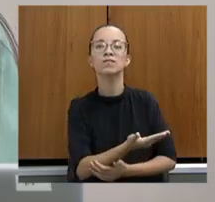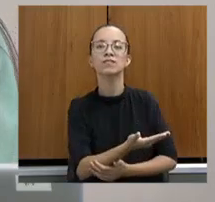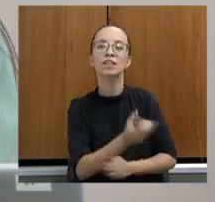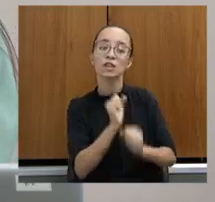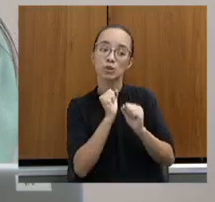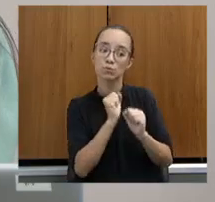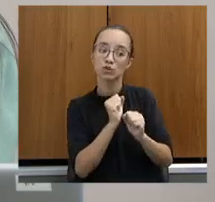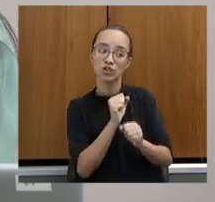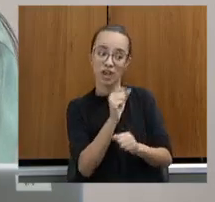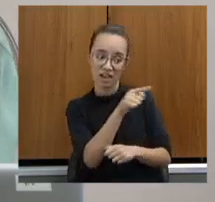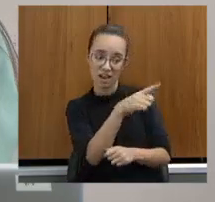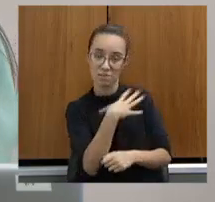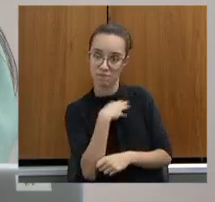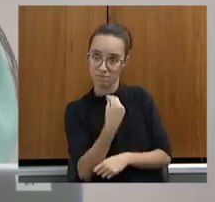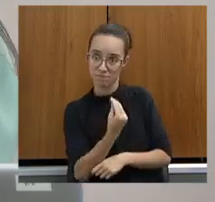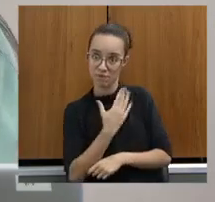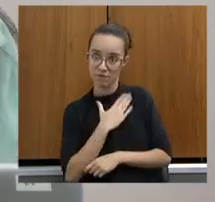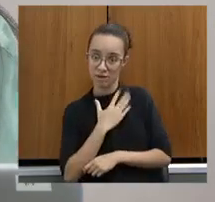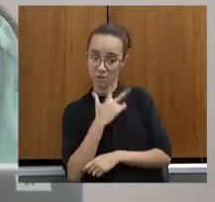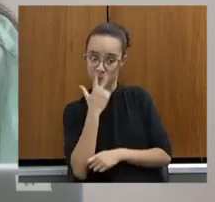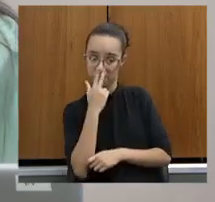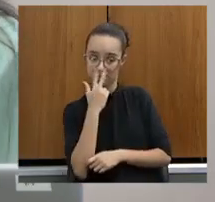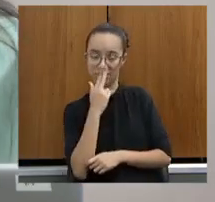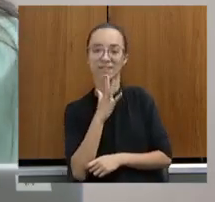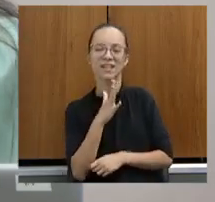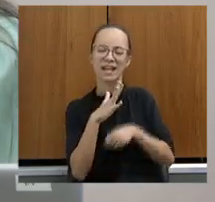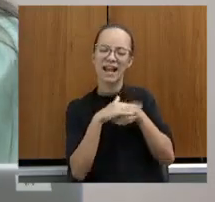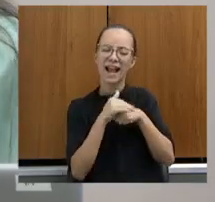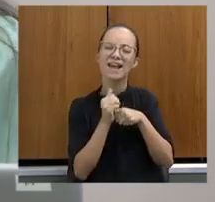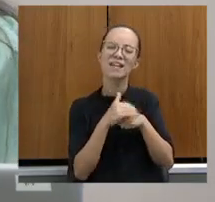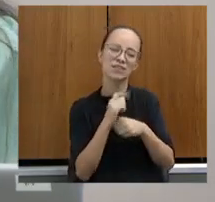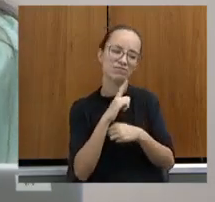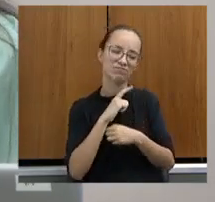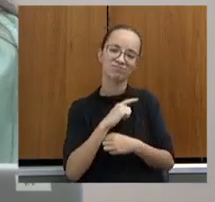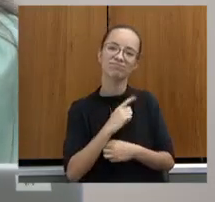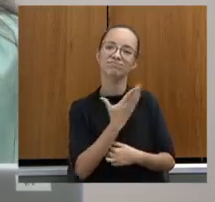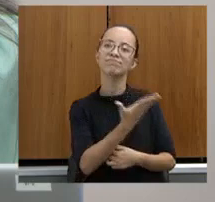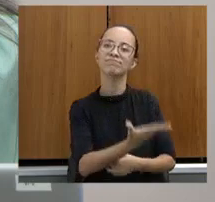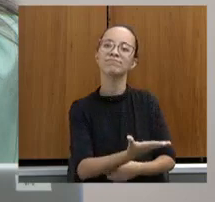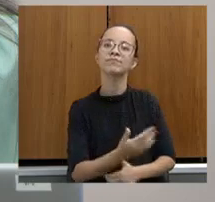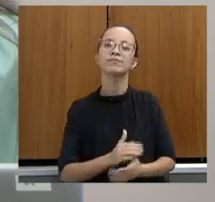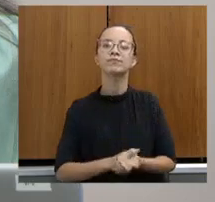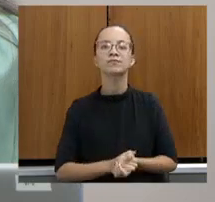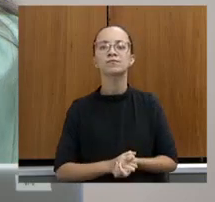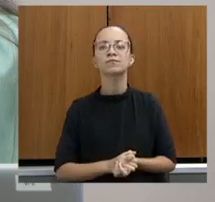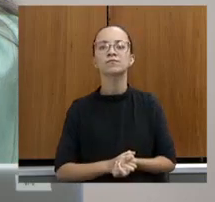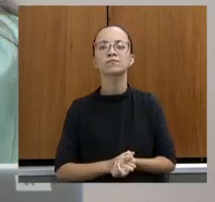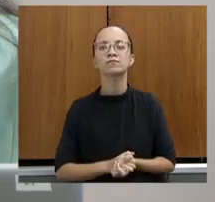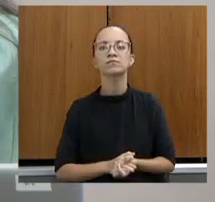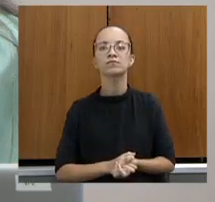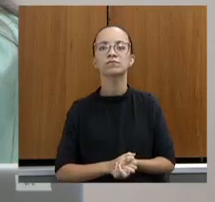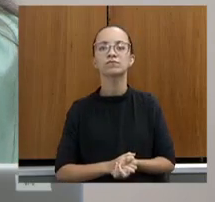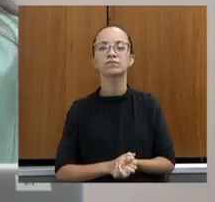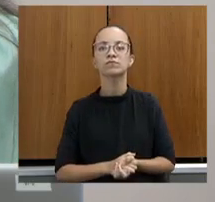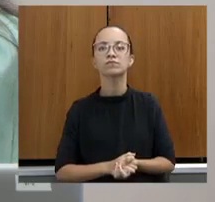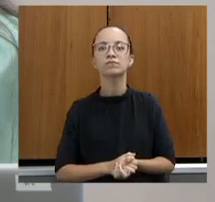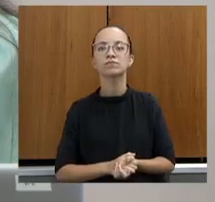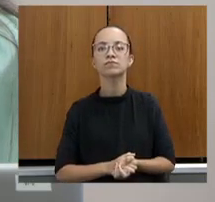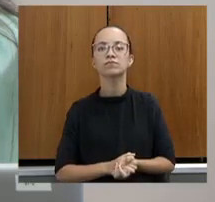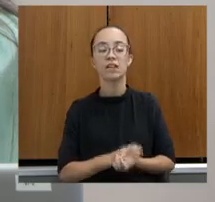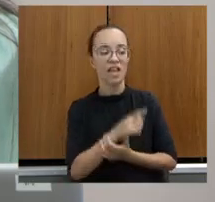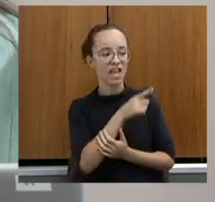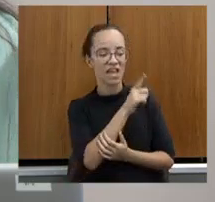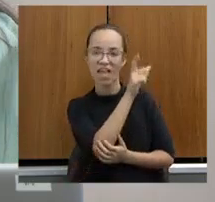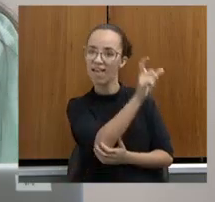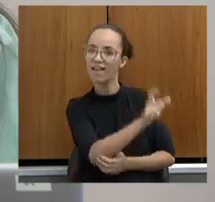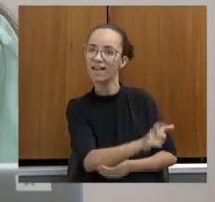ser até meu filho que eu tenho tanto carinho quanto se fosse por ele foi envolvido com o